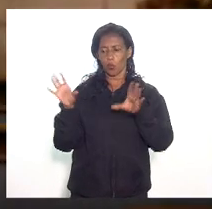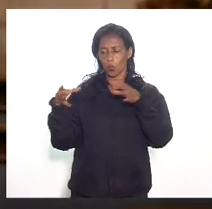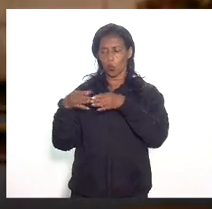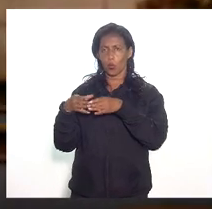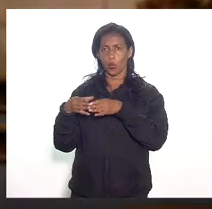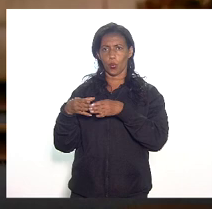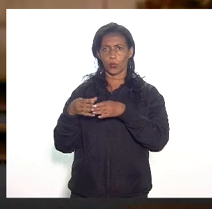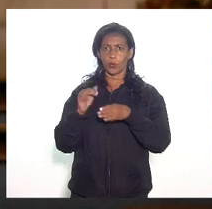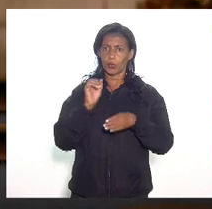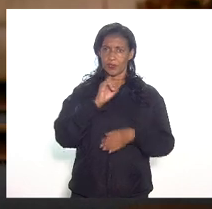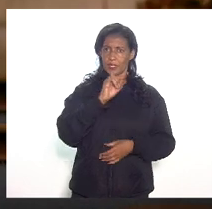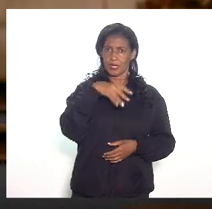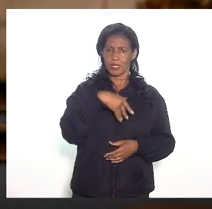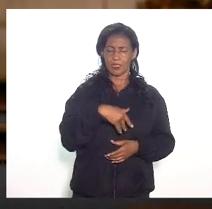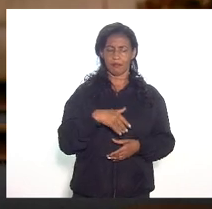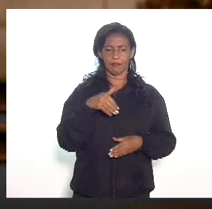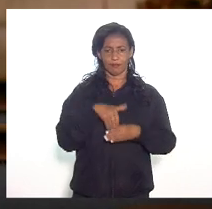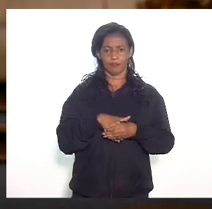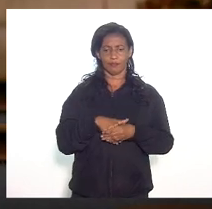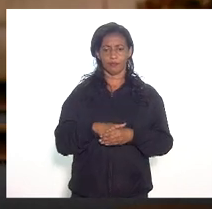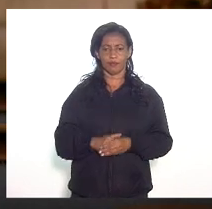Bebetão sim